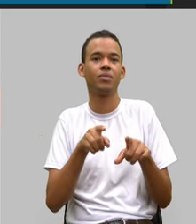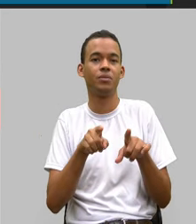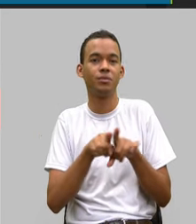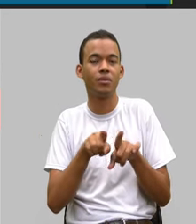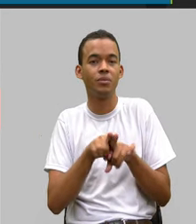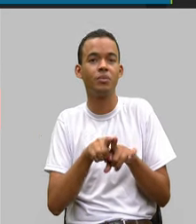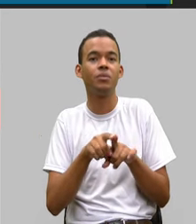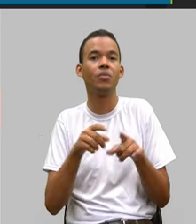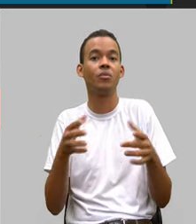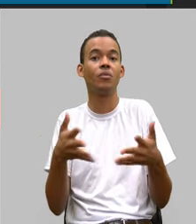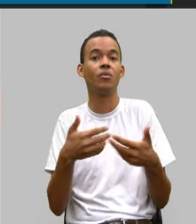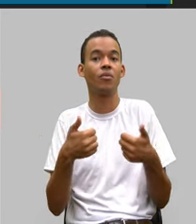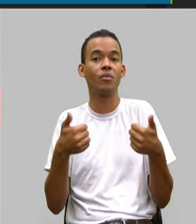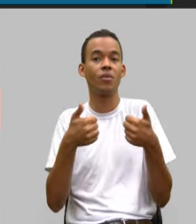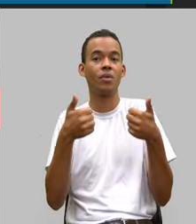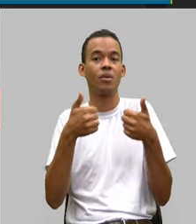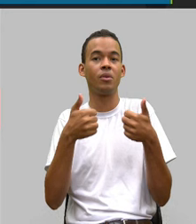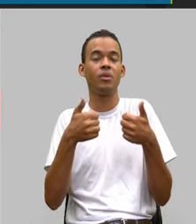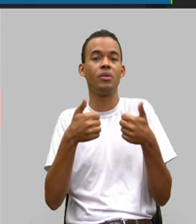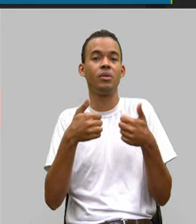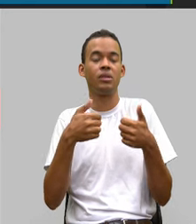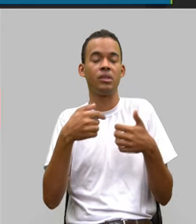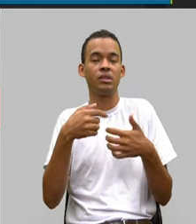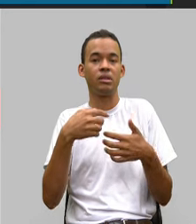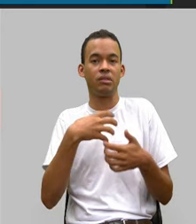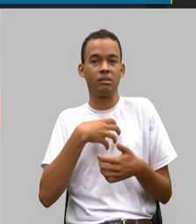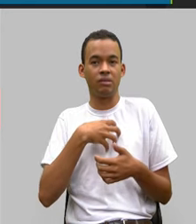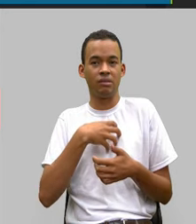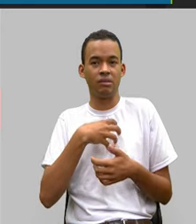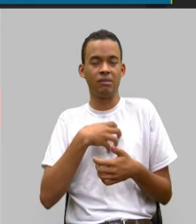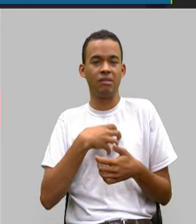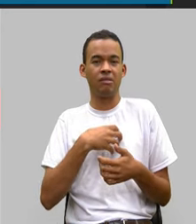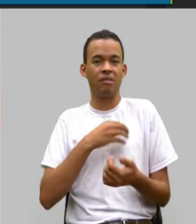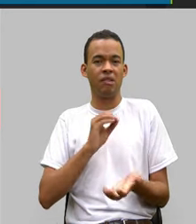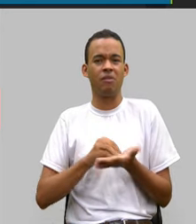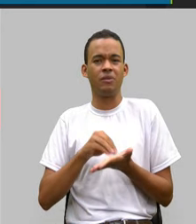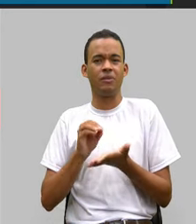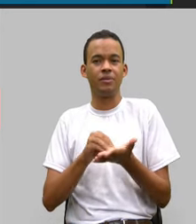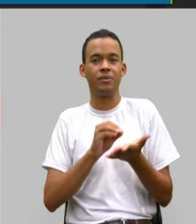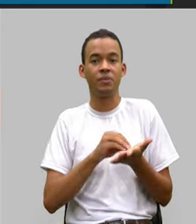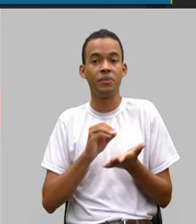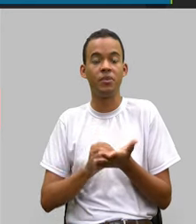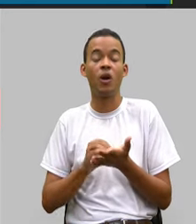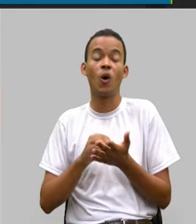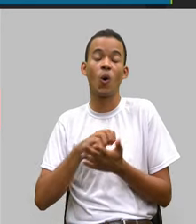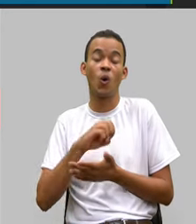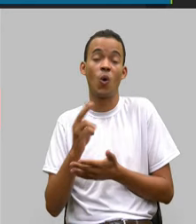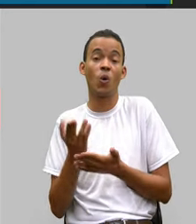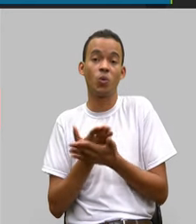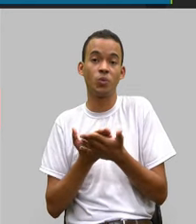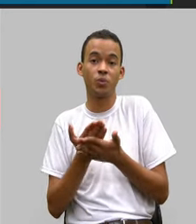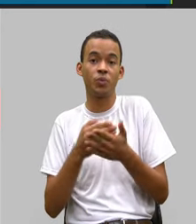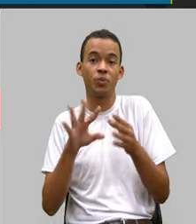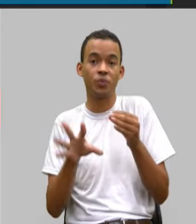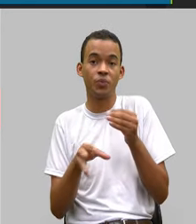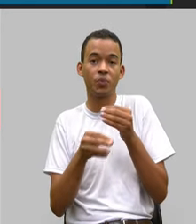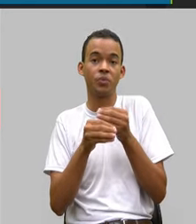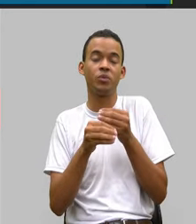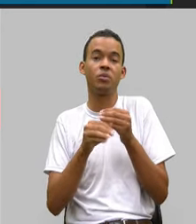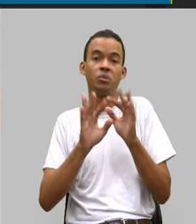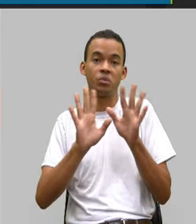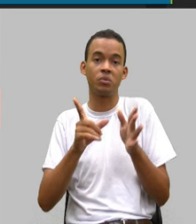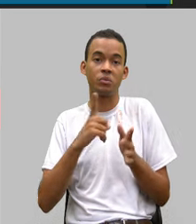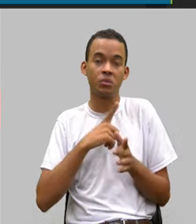melhorar os sintomas de abstinência e usar como tratamento complementar nós temos já alguma experiência